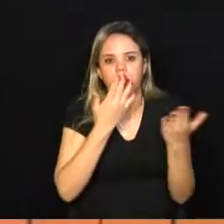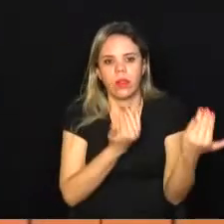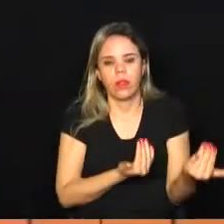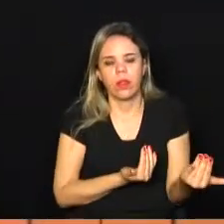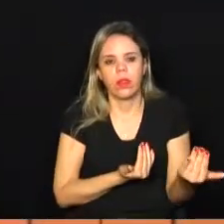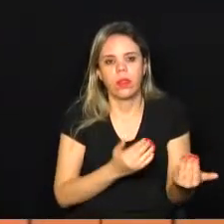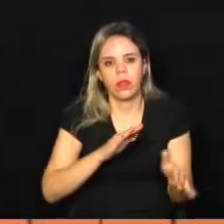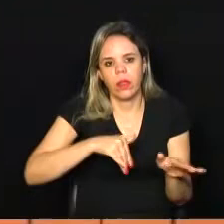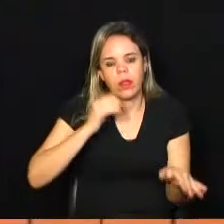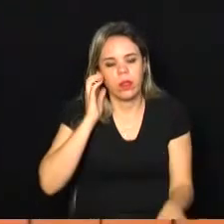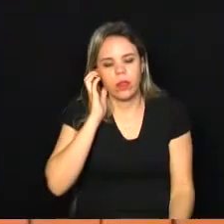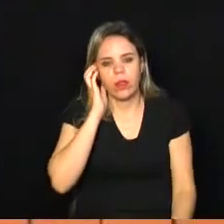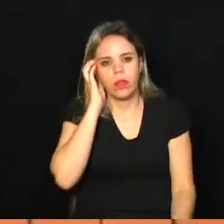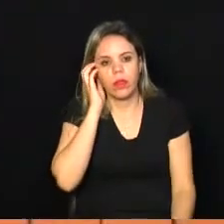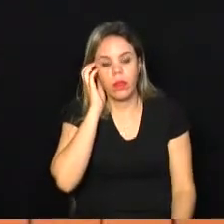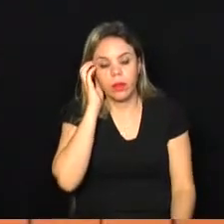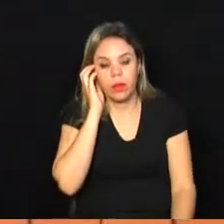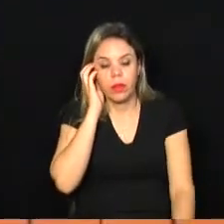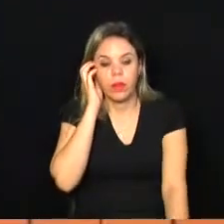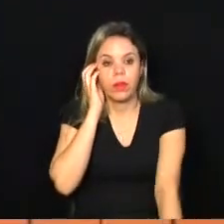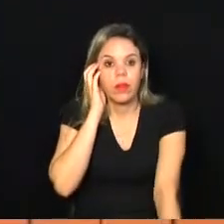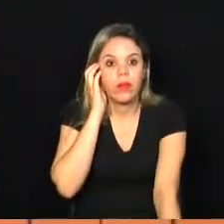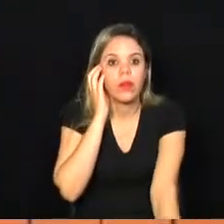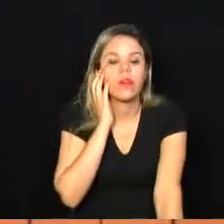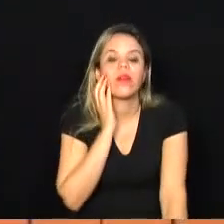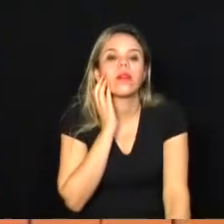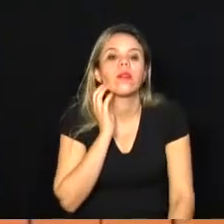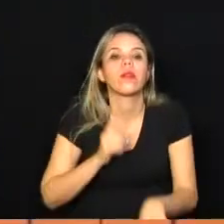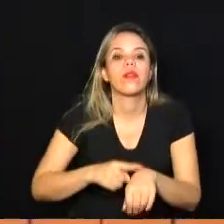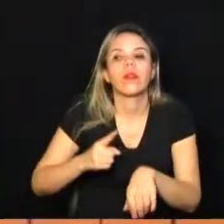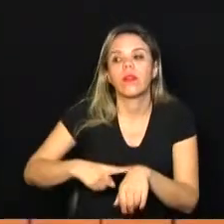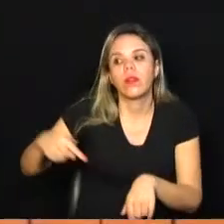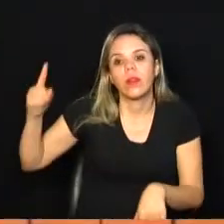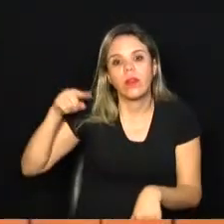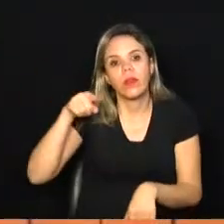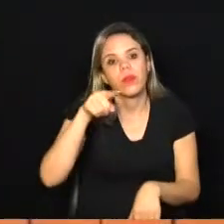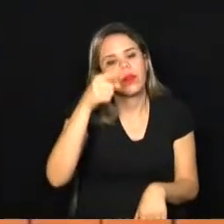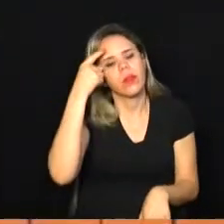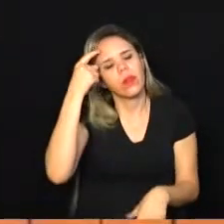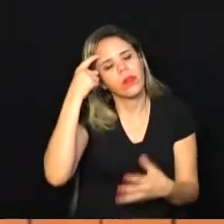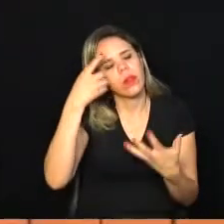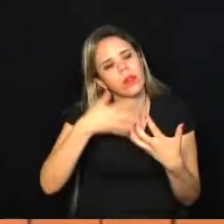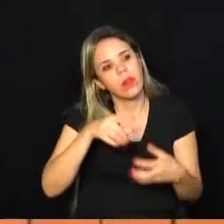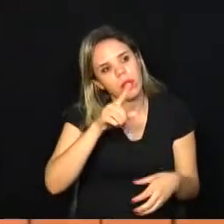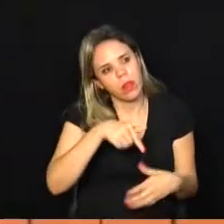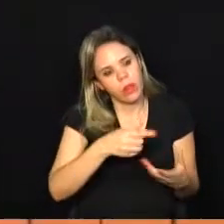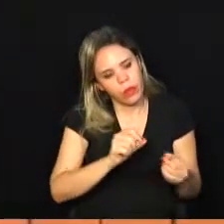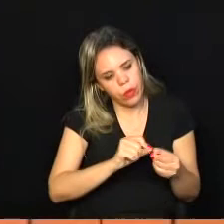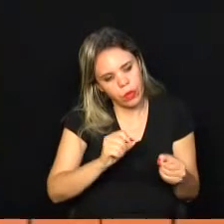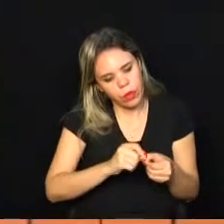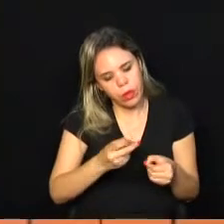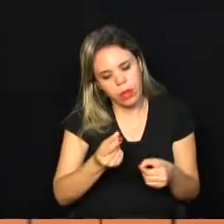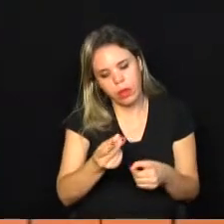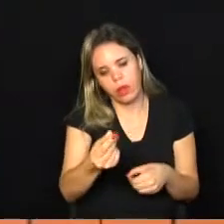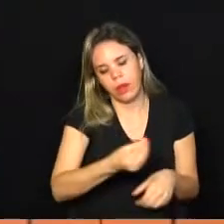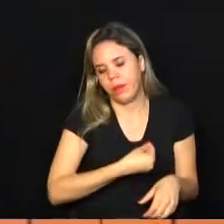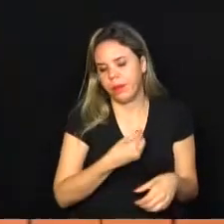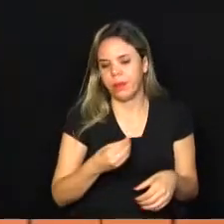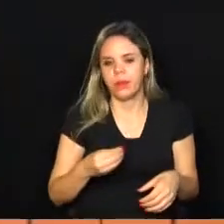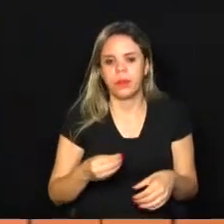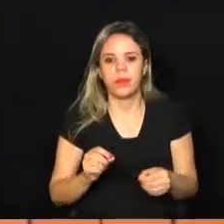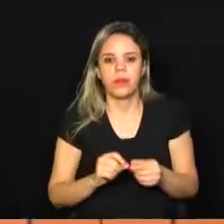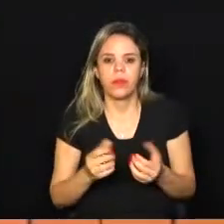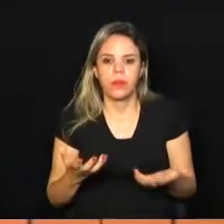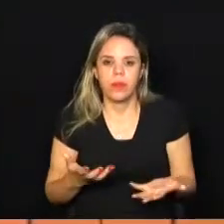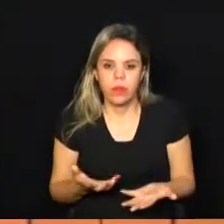de natação. É, em algum momento você pensou, falou, bom, é isso que eu vou fazer para o resto da minha vida, eu